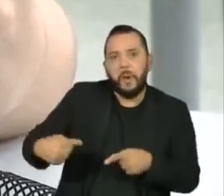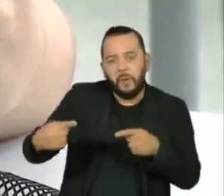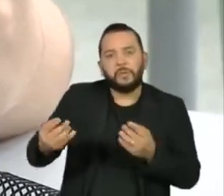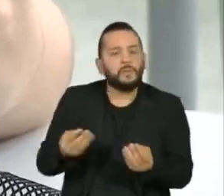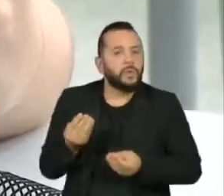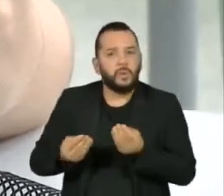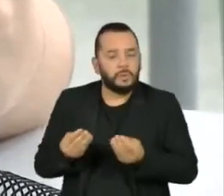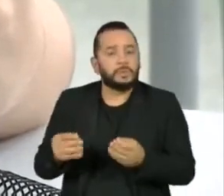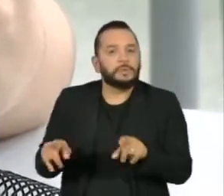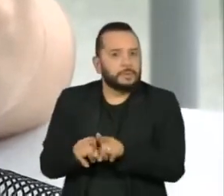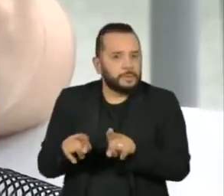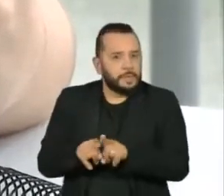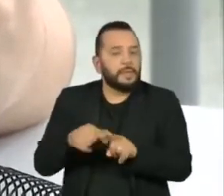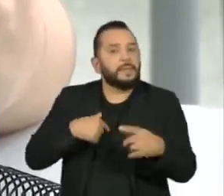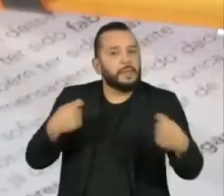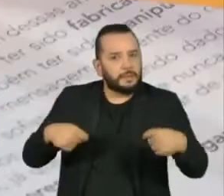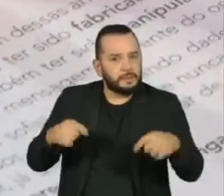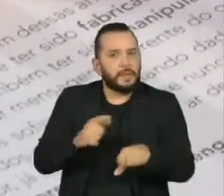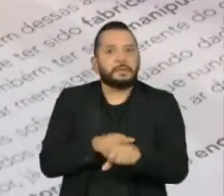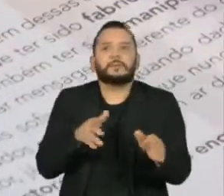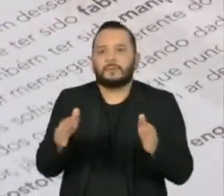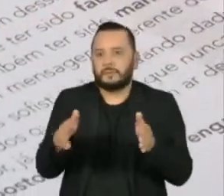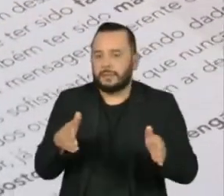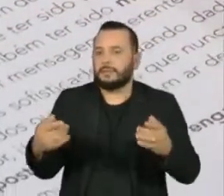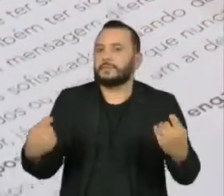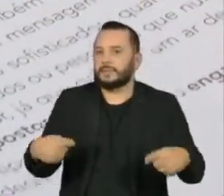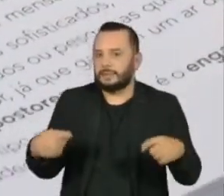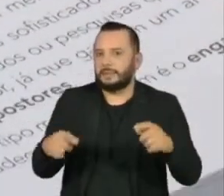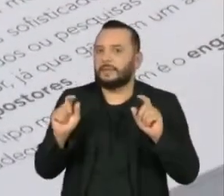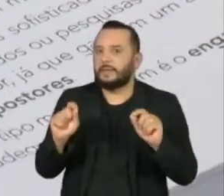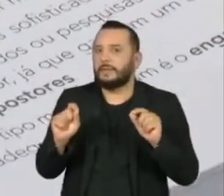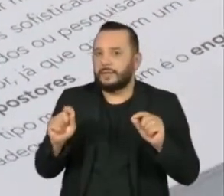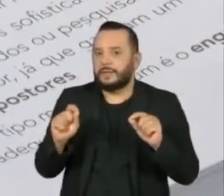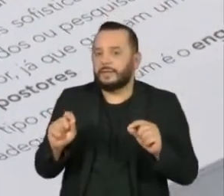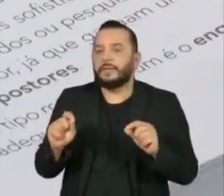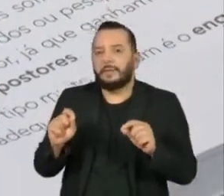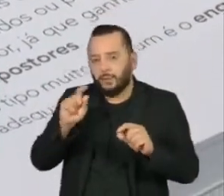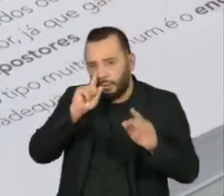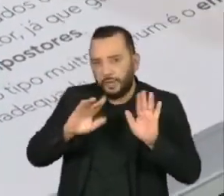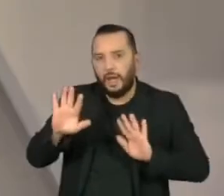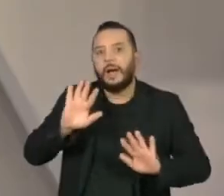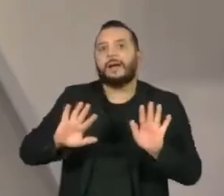demandas, as exigências desse momento precisam ser bastante cuidadosas.